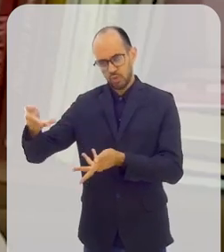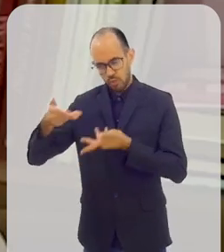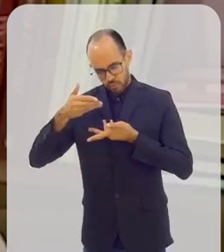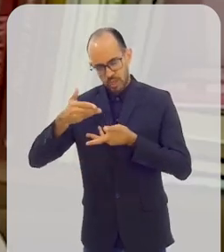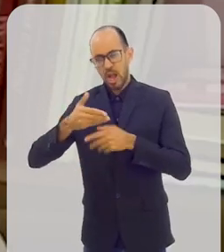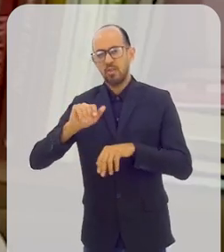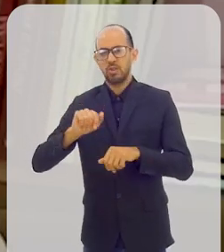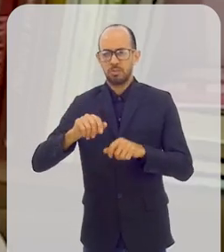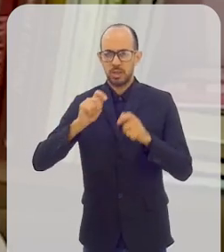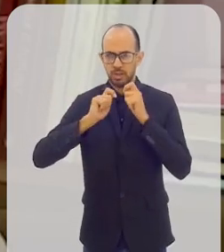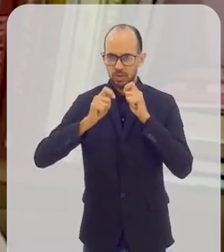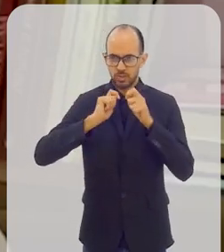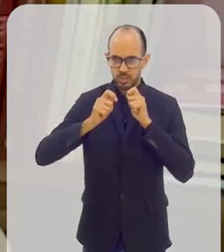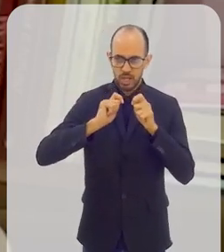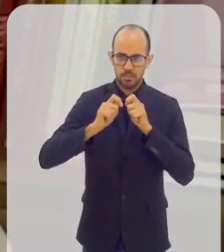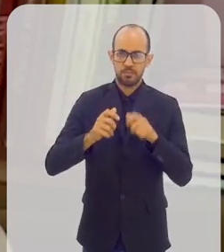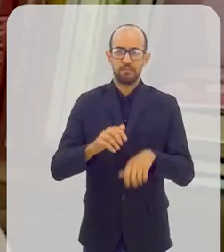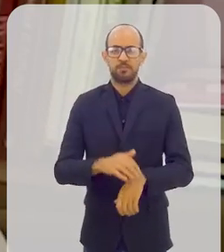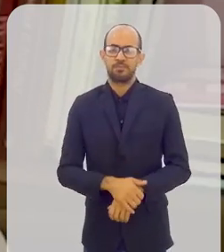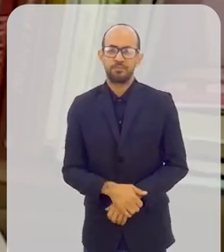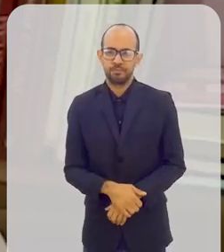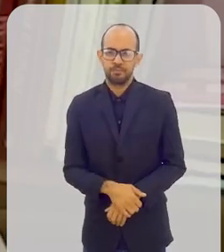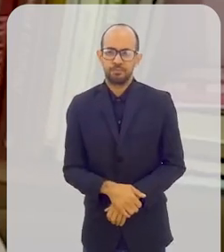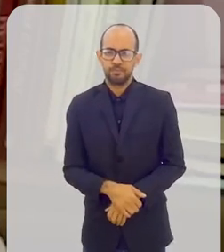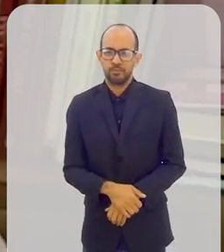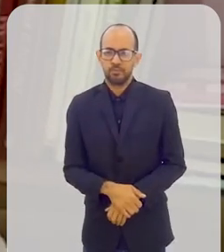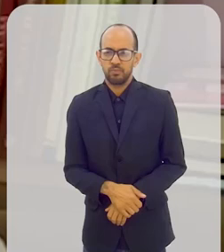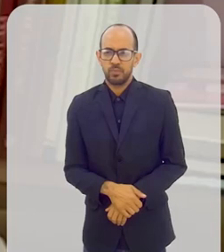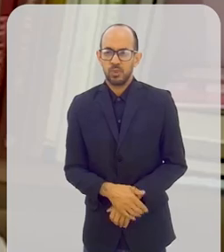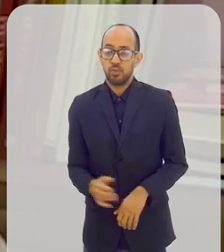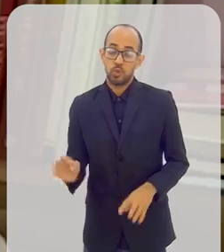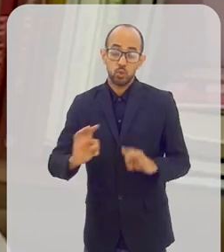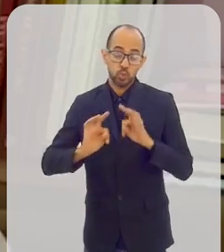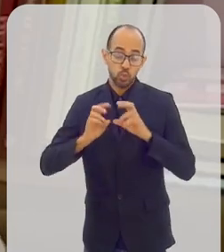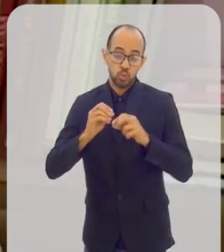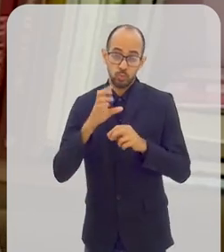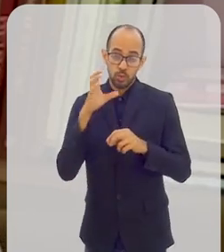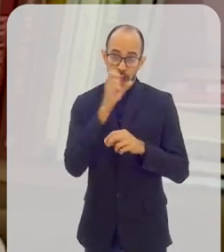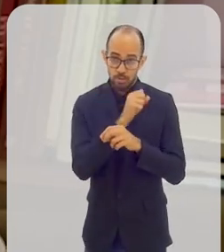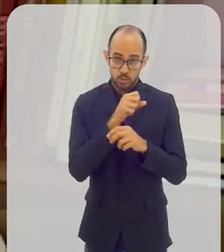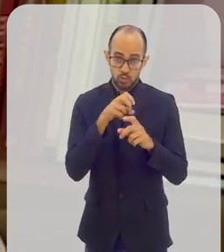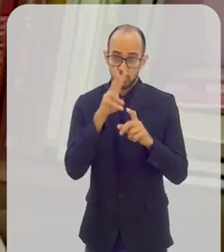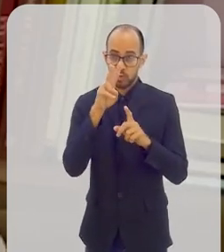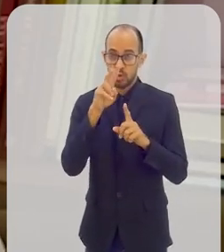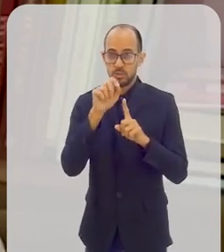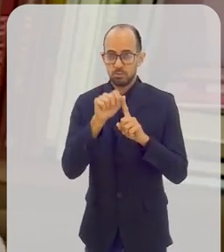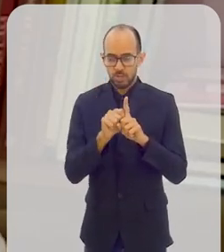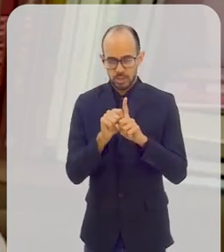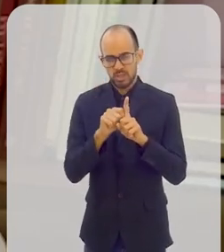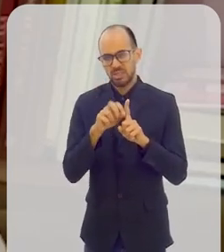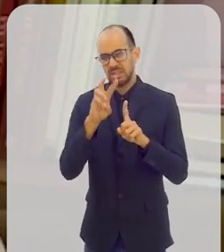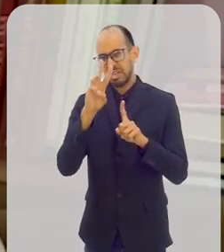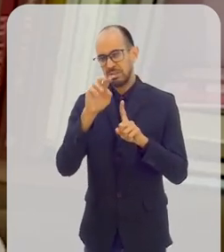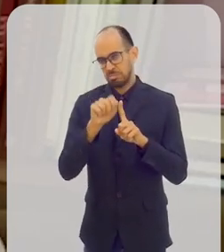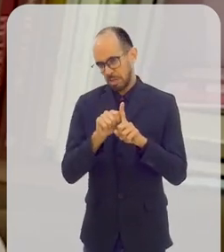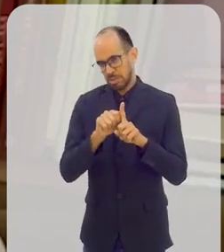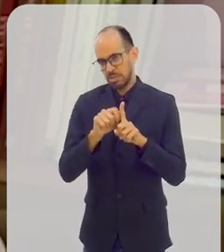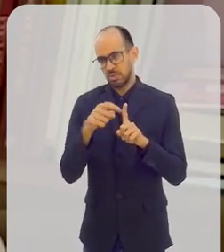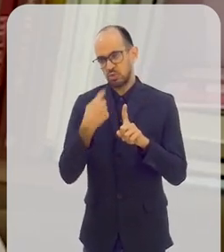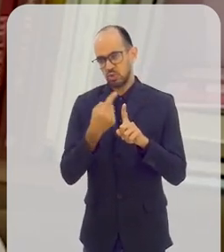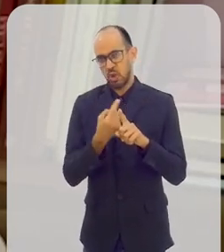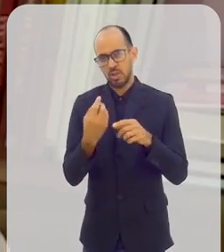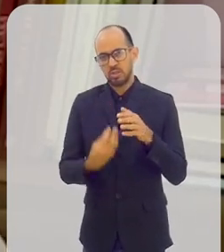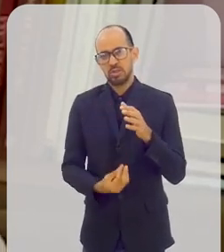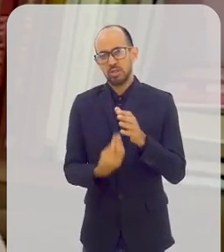outro embaixador para poder entrevistar. Mas assim foi tudo muito rápido. Em 2 meses, 3 meses, a gente